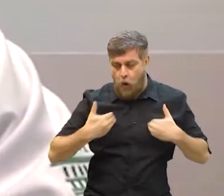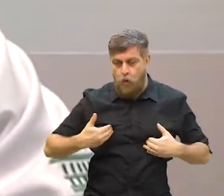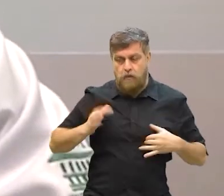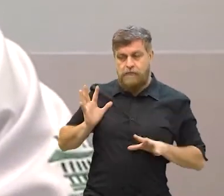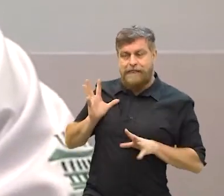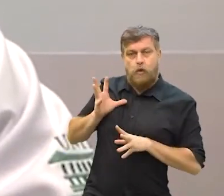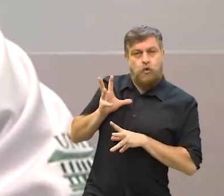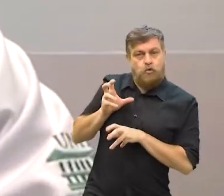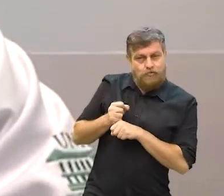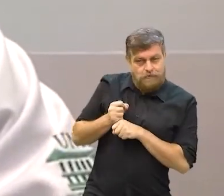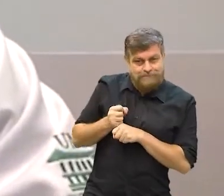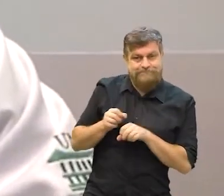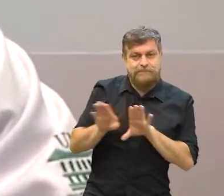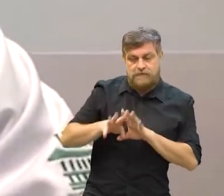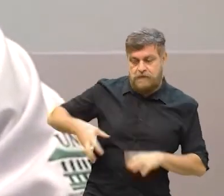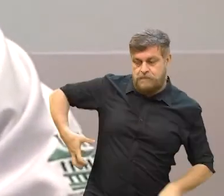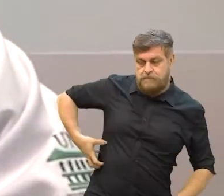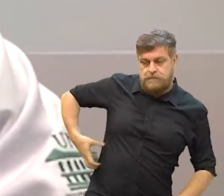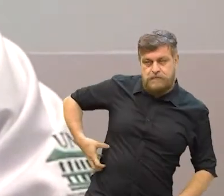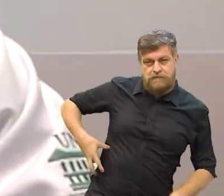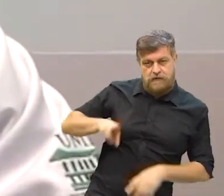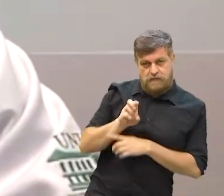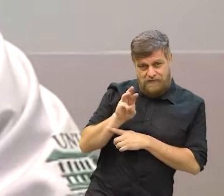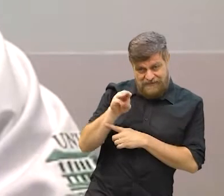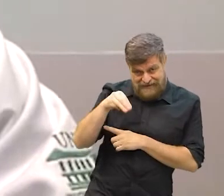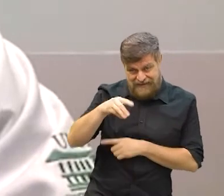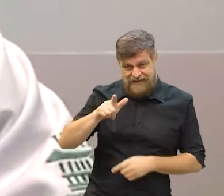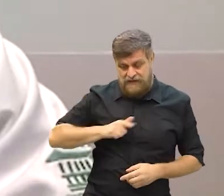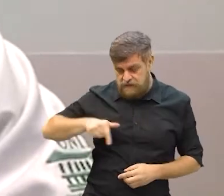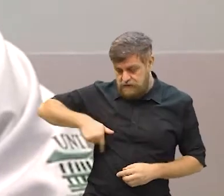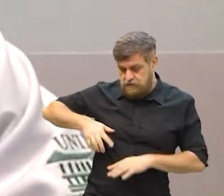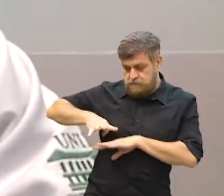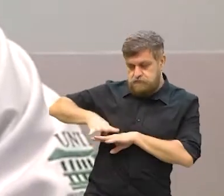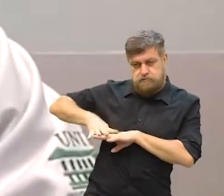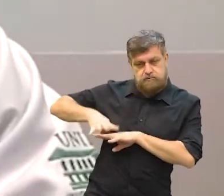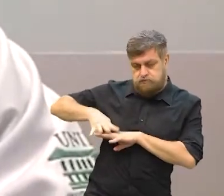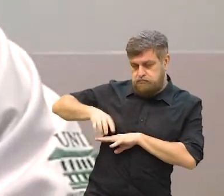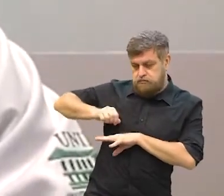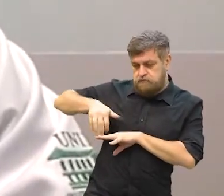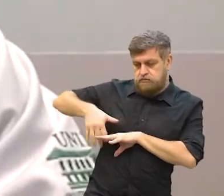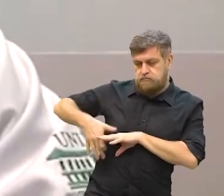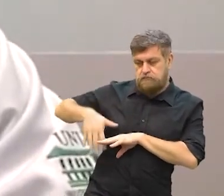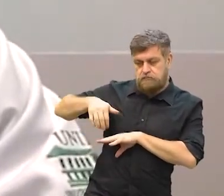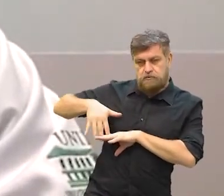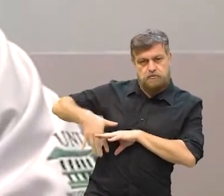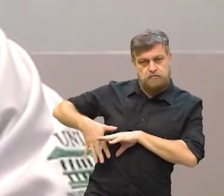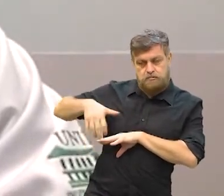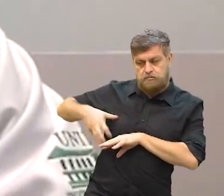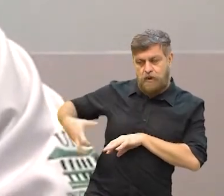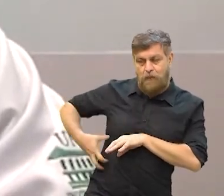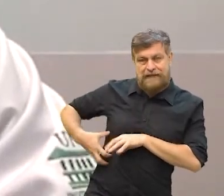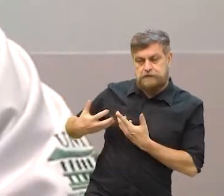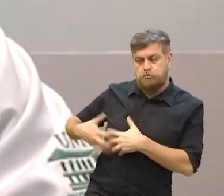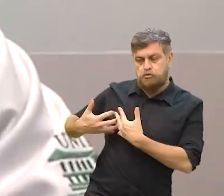todo o nosso organismo, inclusive os rins. Existe um mecanismo que a gente chama de hiperfiltração. O diabetes faz com que o nosso rim tenha